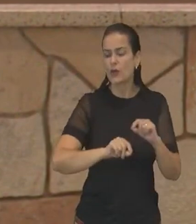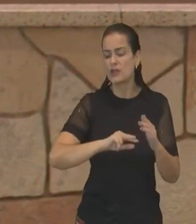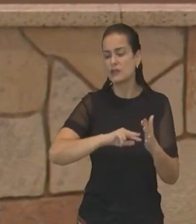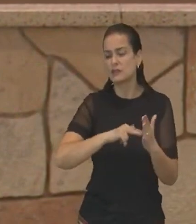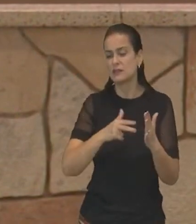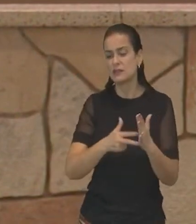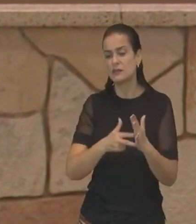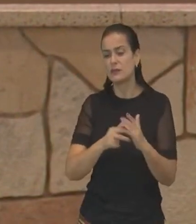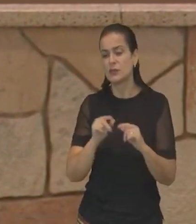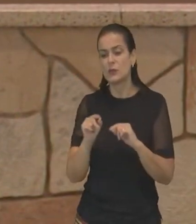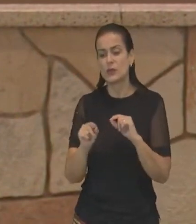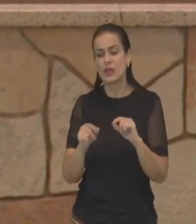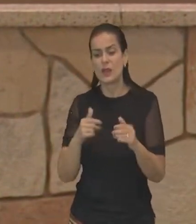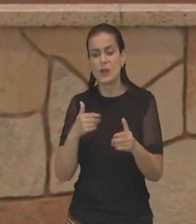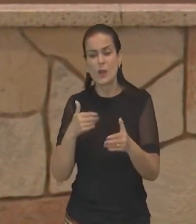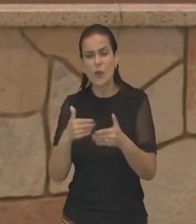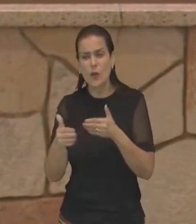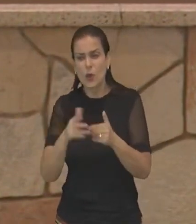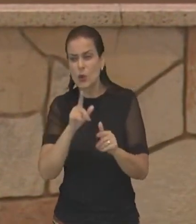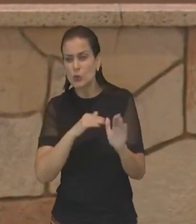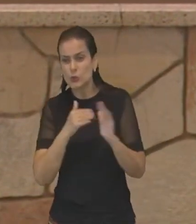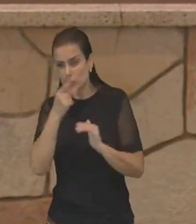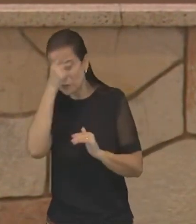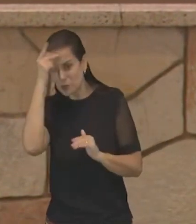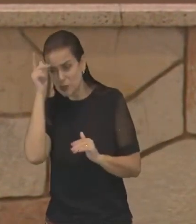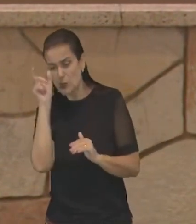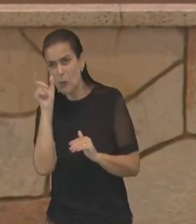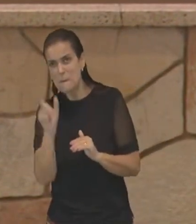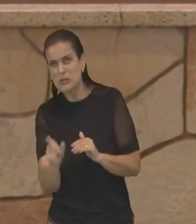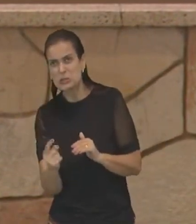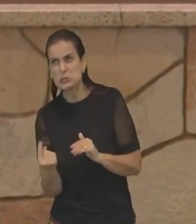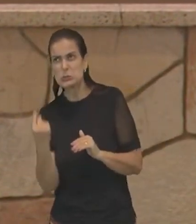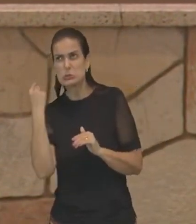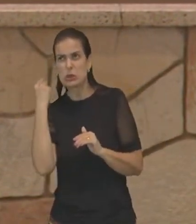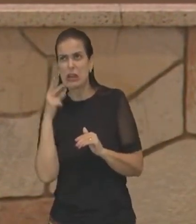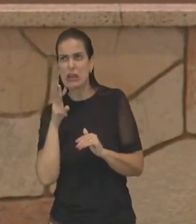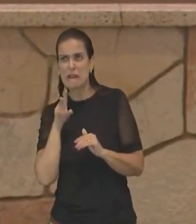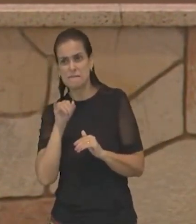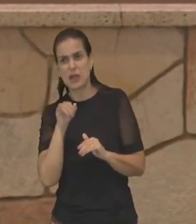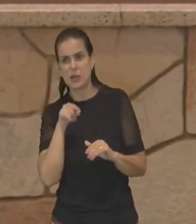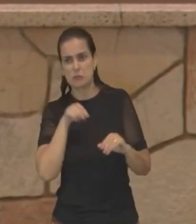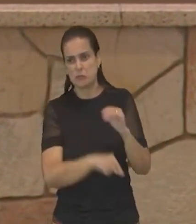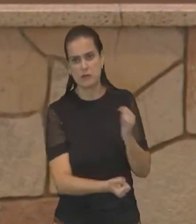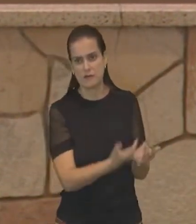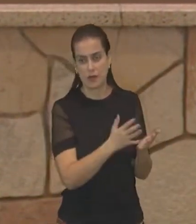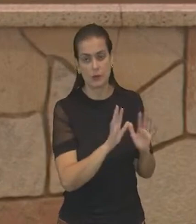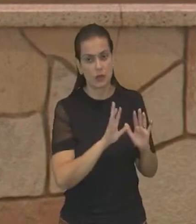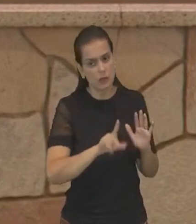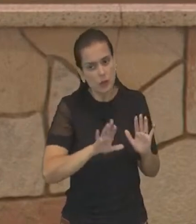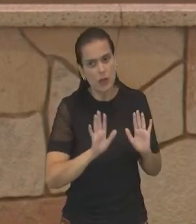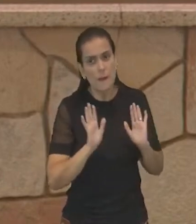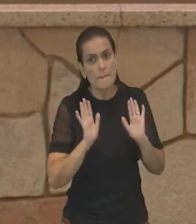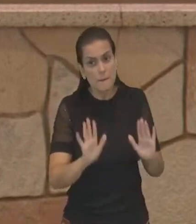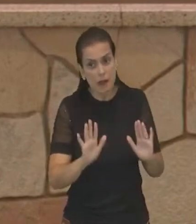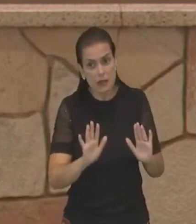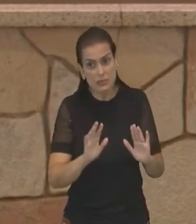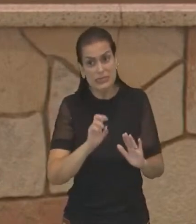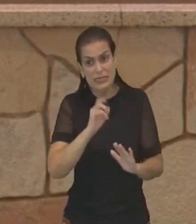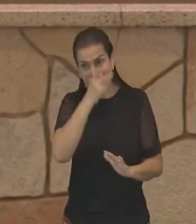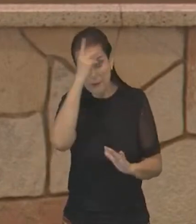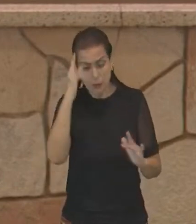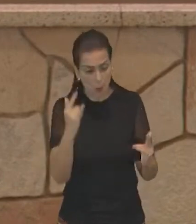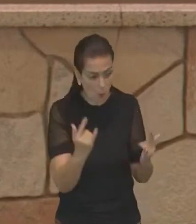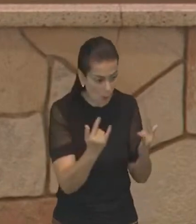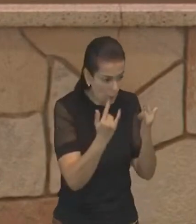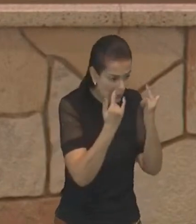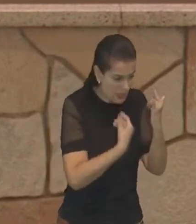calma, que toda pessoa que mentiu algum dia irá para o inferno, mas sim irá para o inferno todas as pessoas